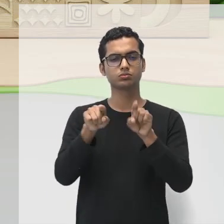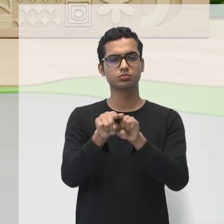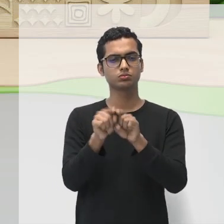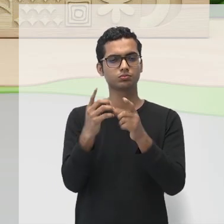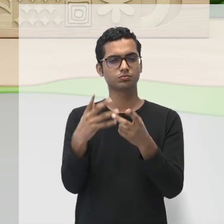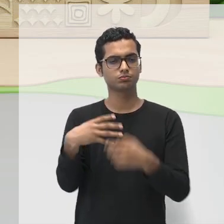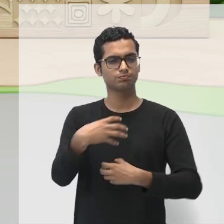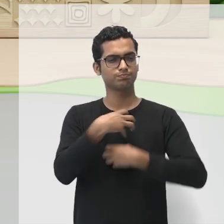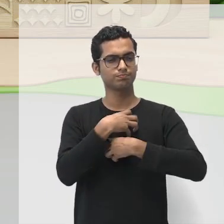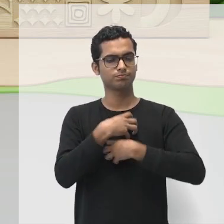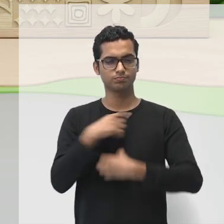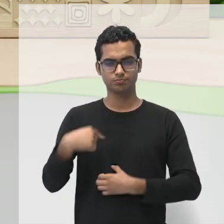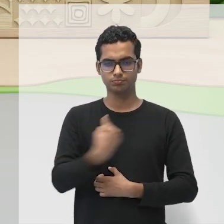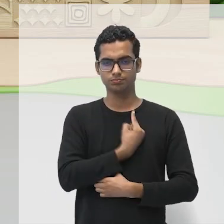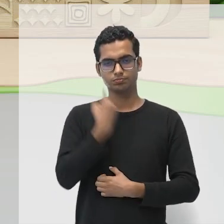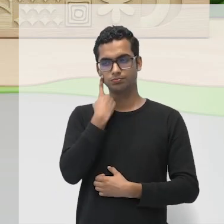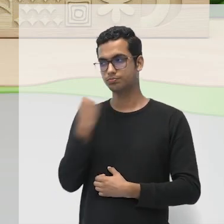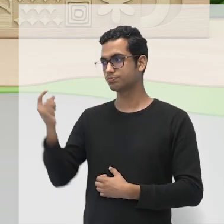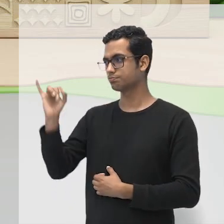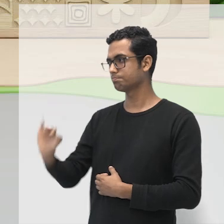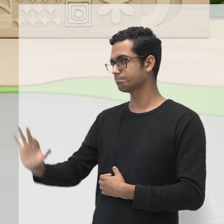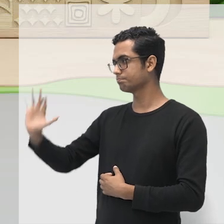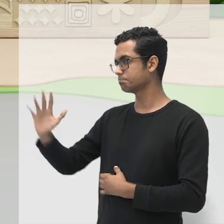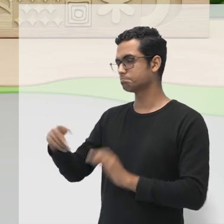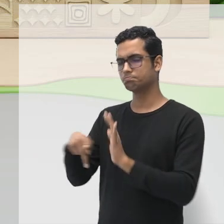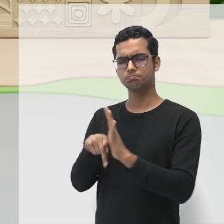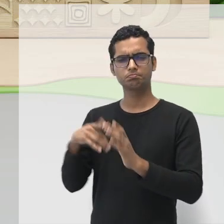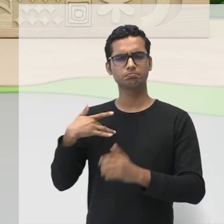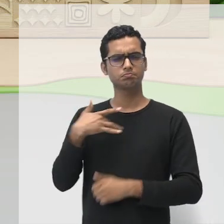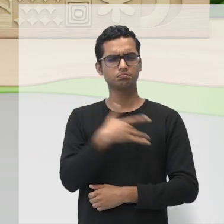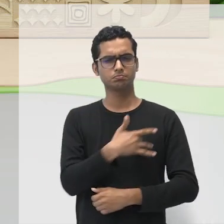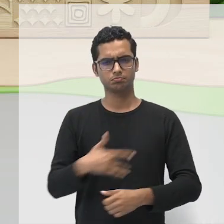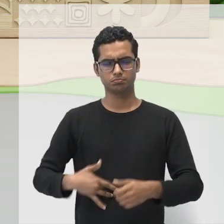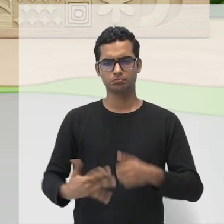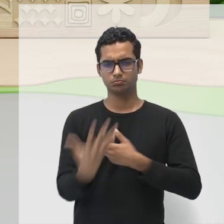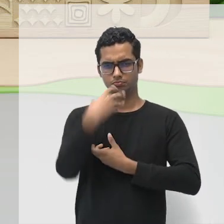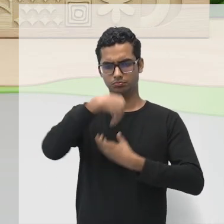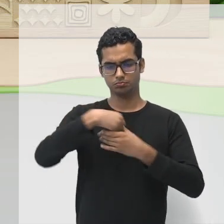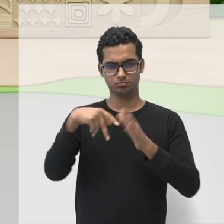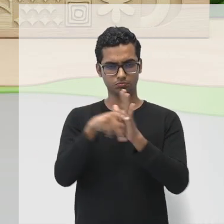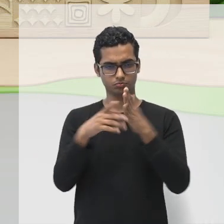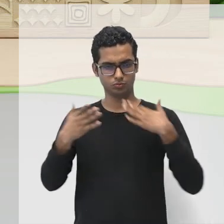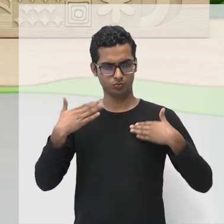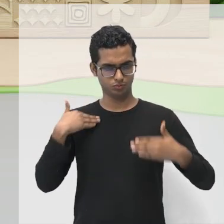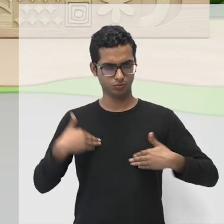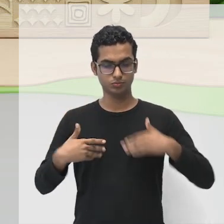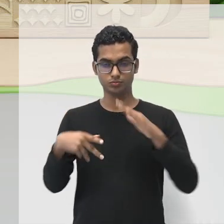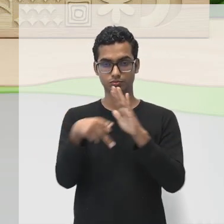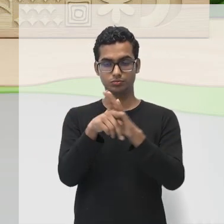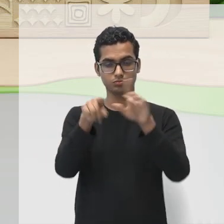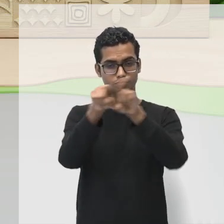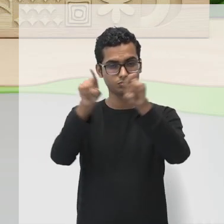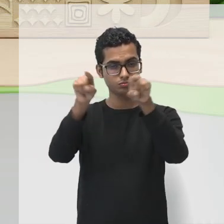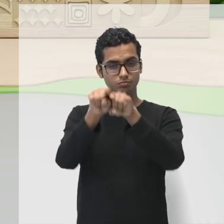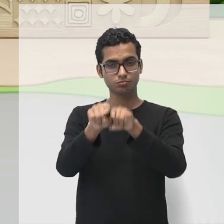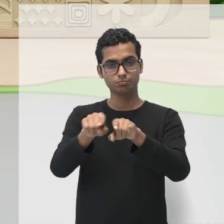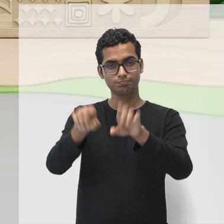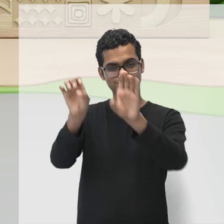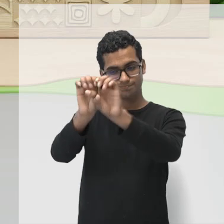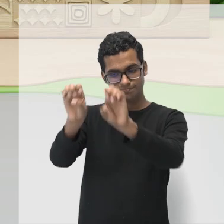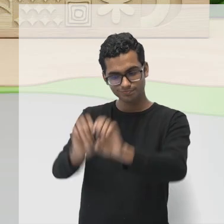aqui a nossa imagem. Os órgãos dos sentidos são estruturas biológicas que nos